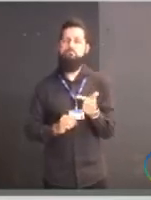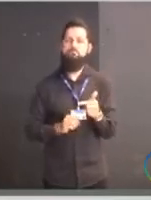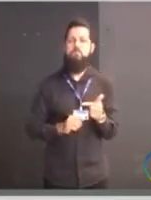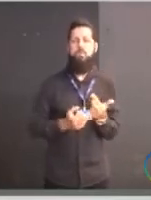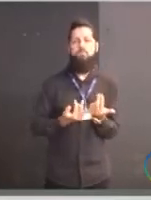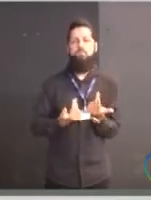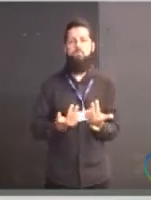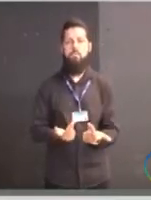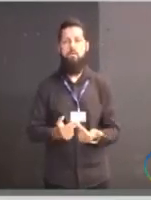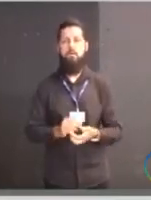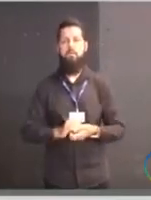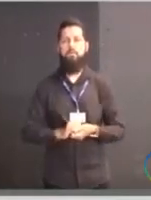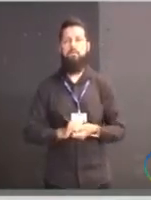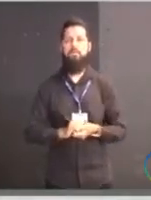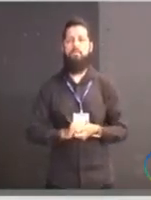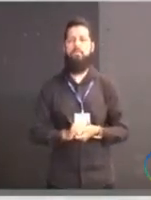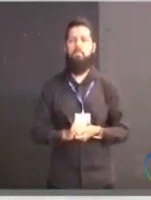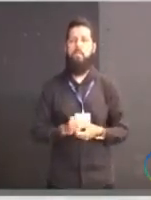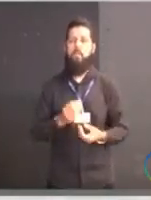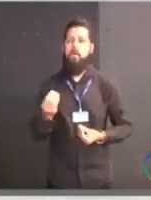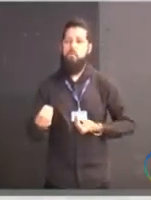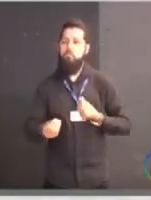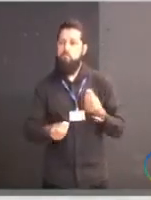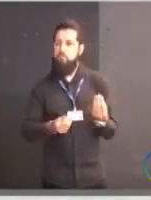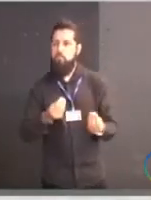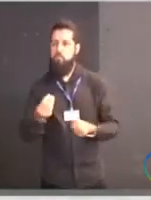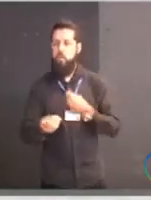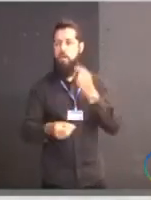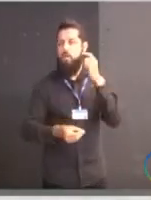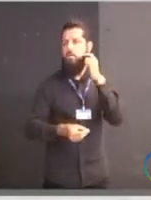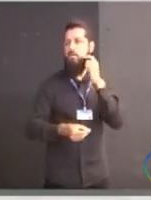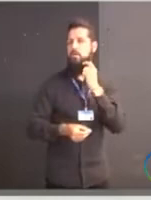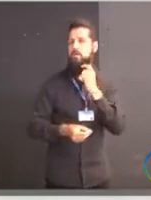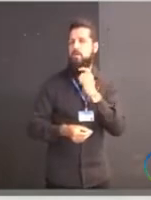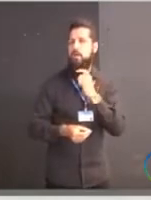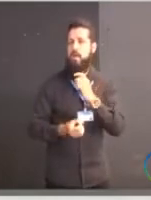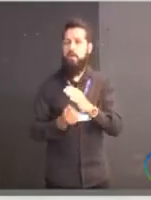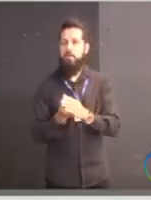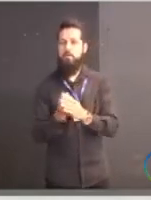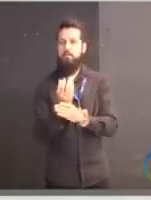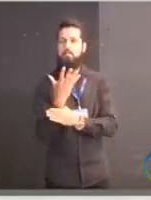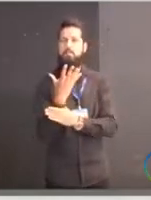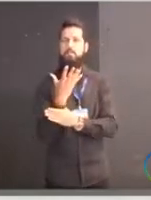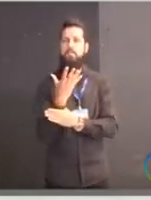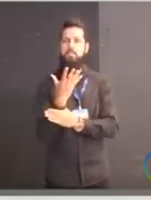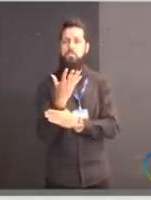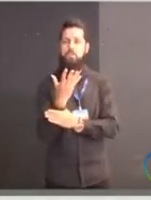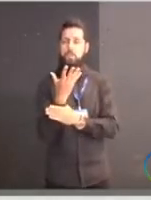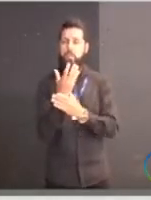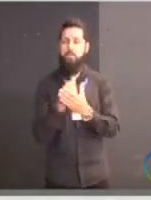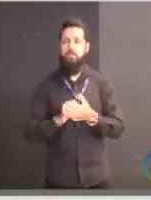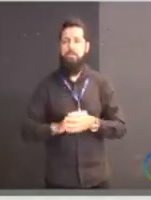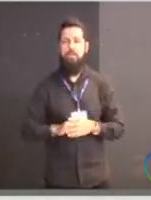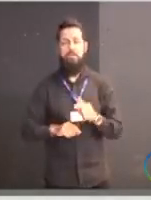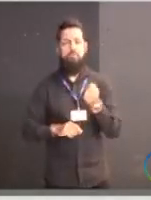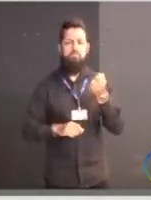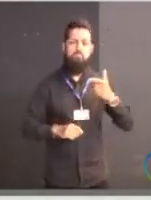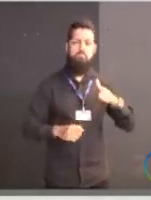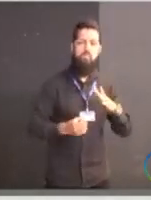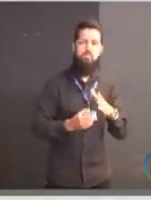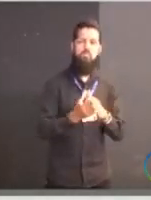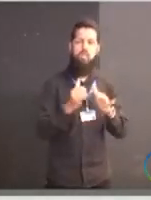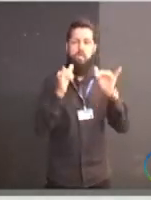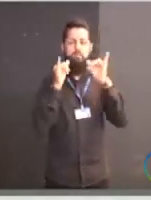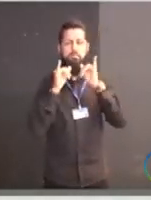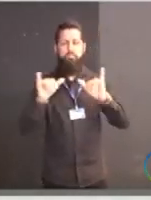pensamos que quando Allan Kardec surgir ou ressurgir, ele dará notícia de